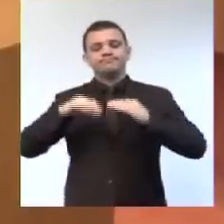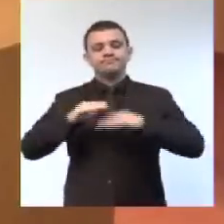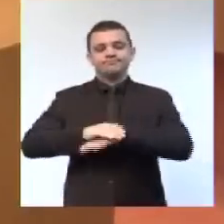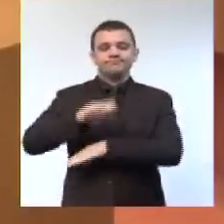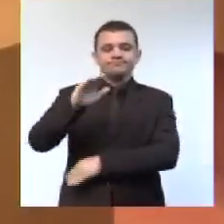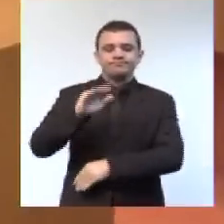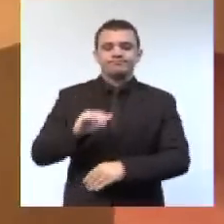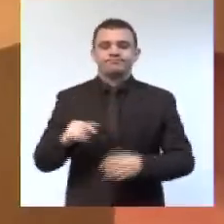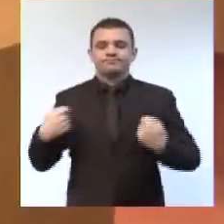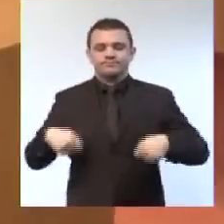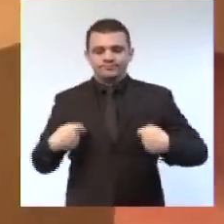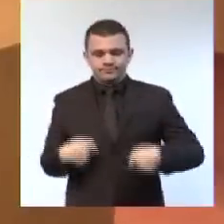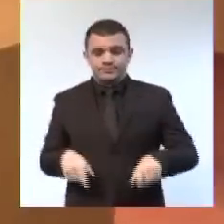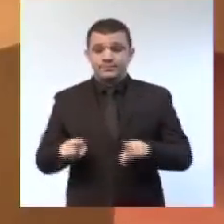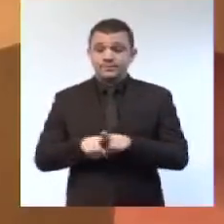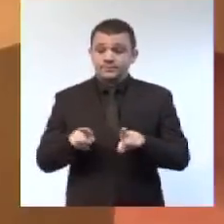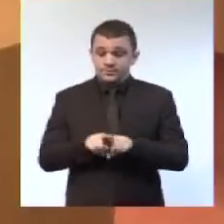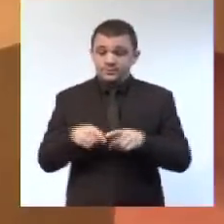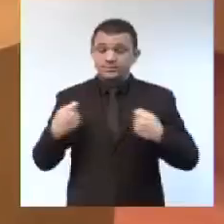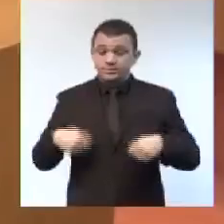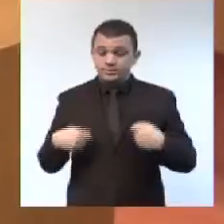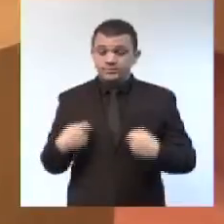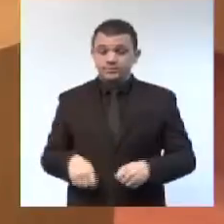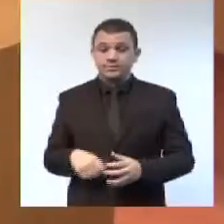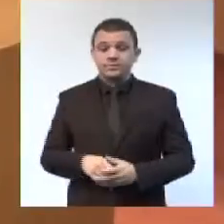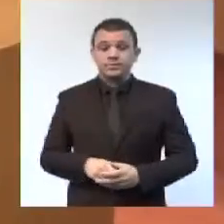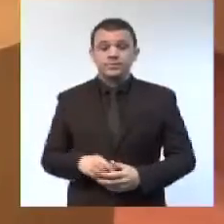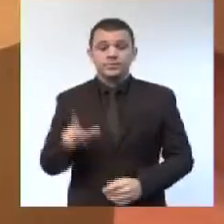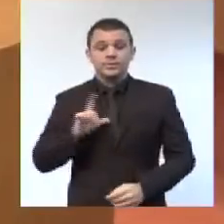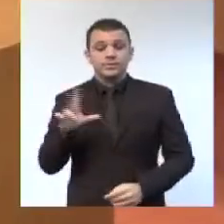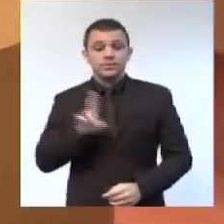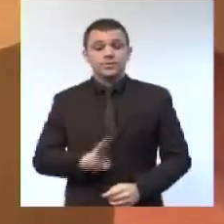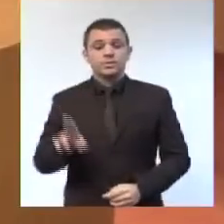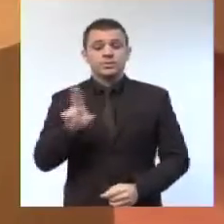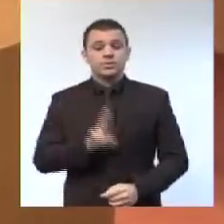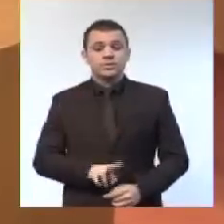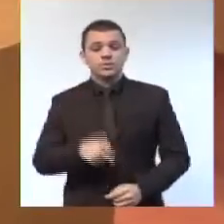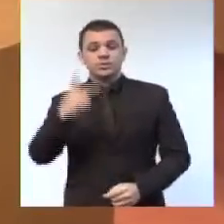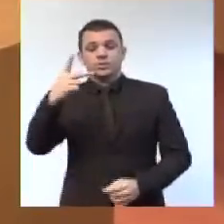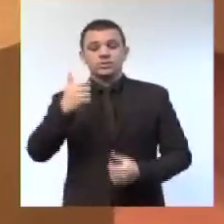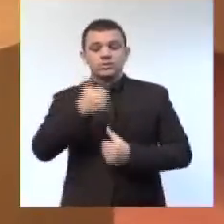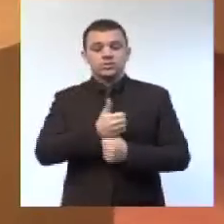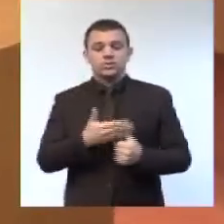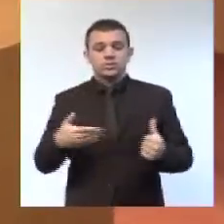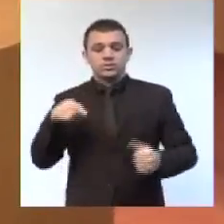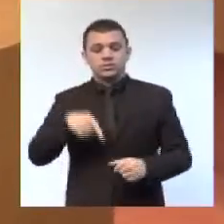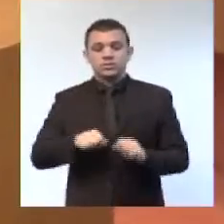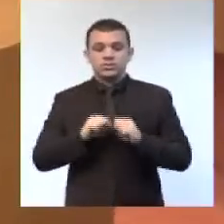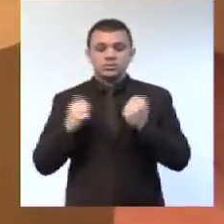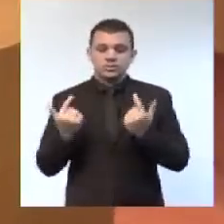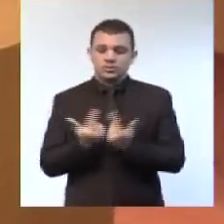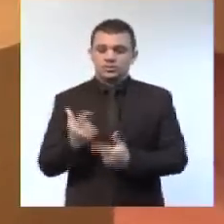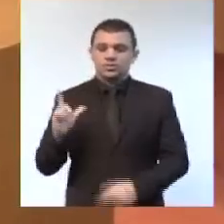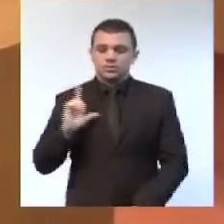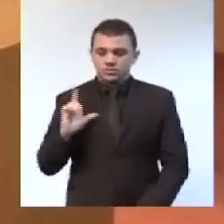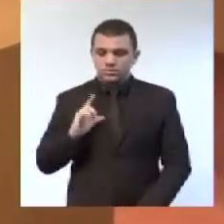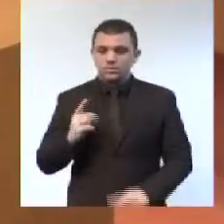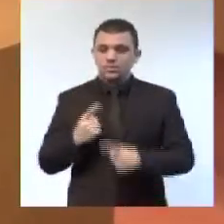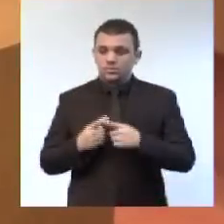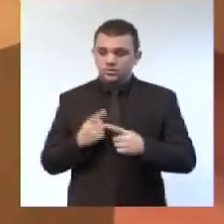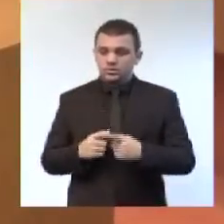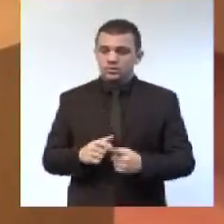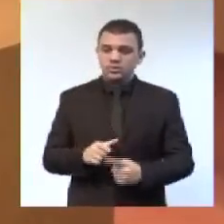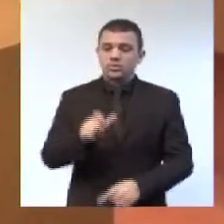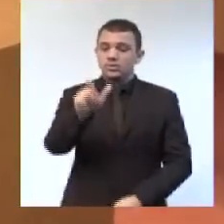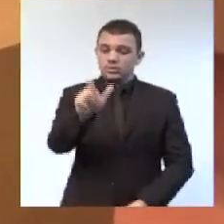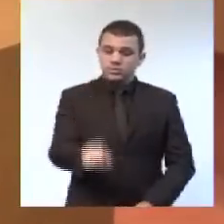e deixar, na verdade, de usar o belo mandato que a senhora pode ter aqui na Assembleia Legislativa. Porque a senhora tem sido, na